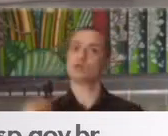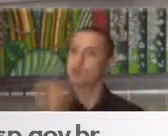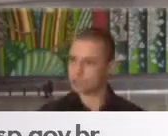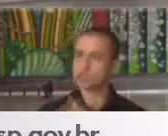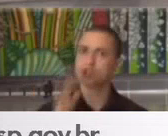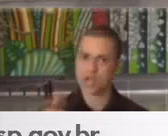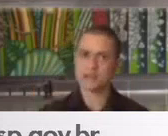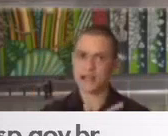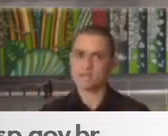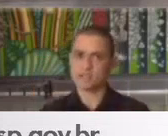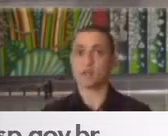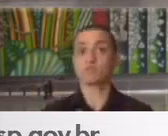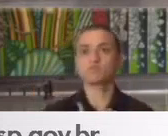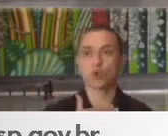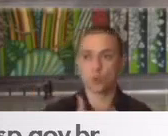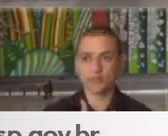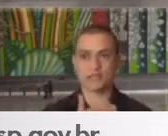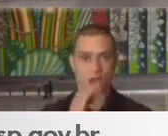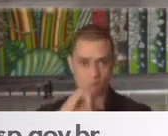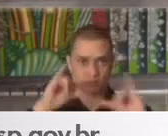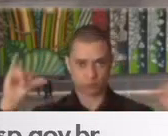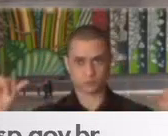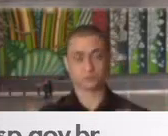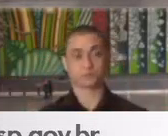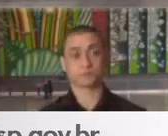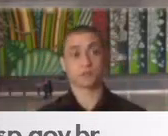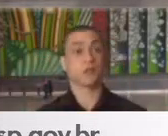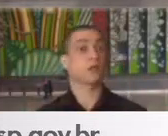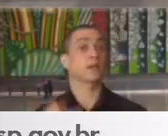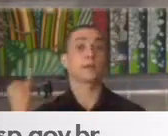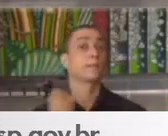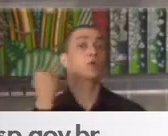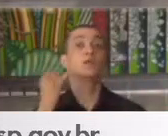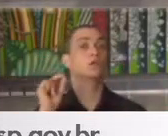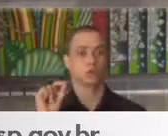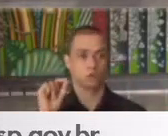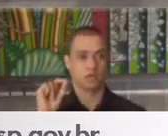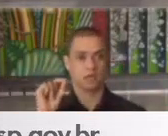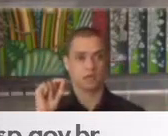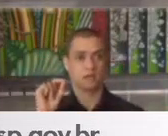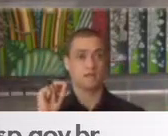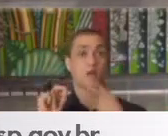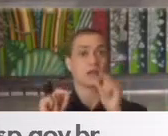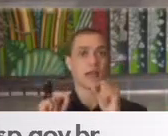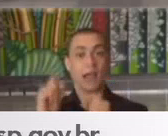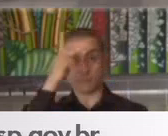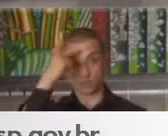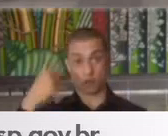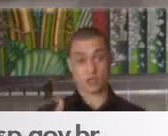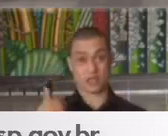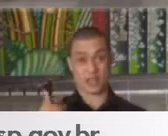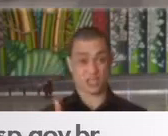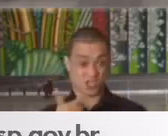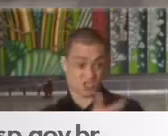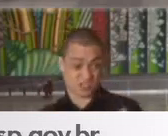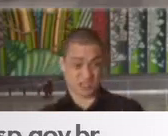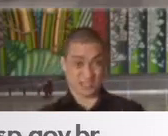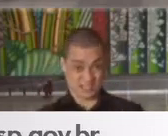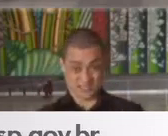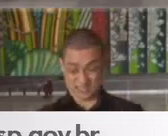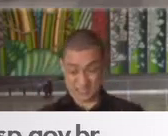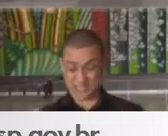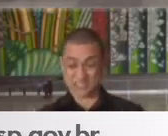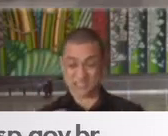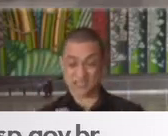abastecidos para iniciar a campanha. É importante salientar que os idosos precisam se vacinar. Tem